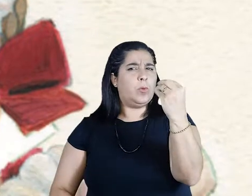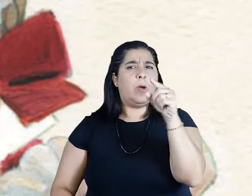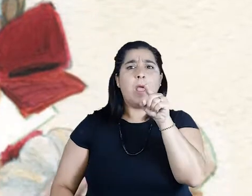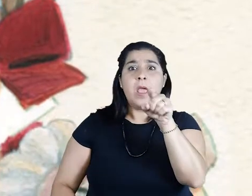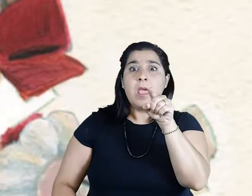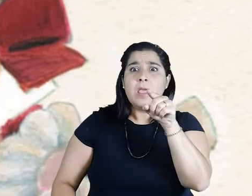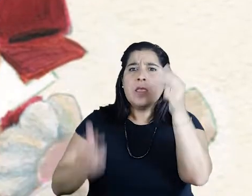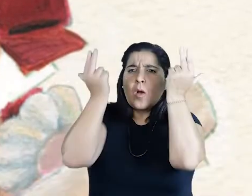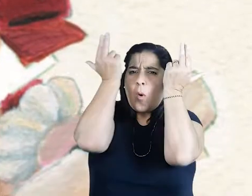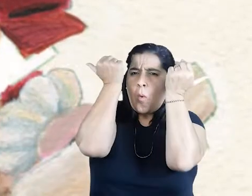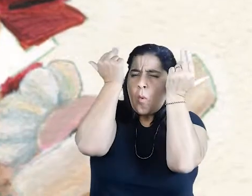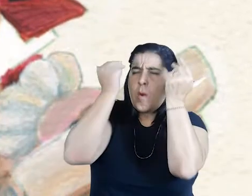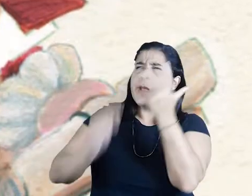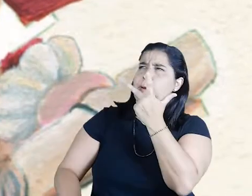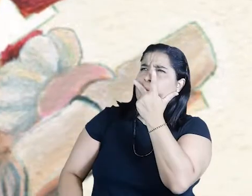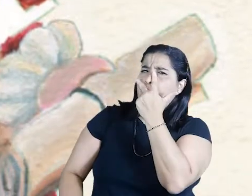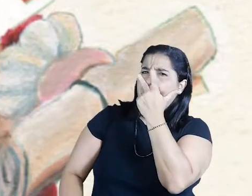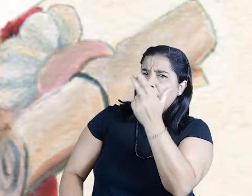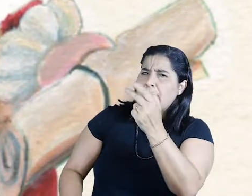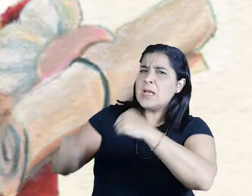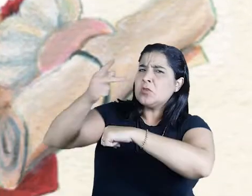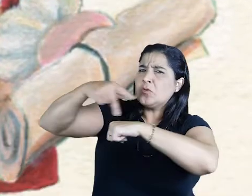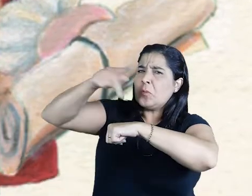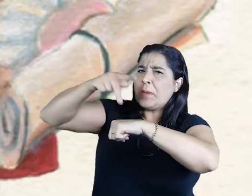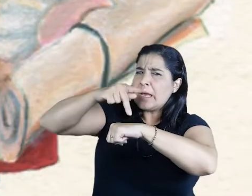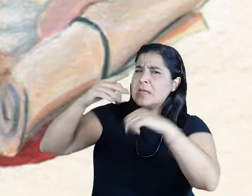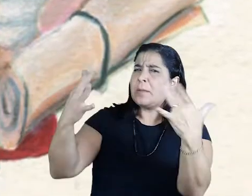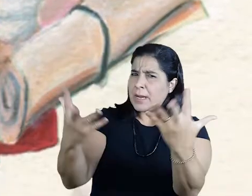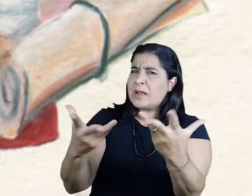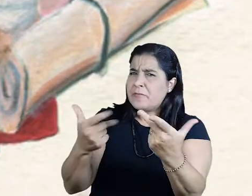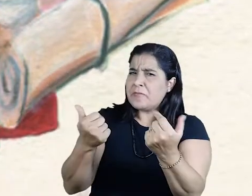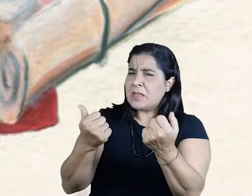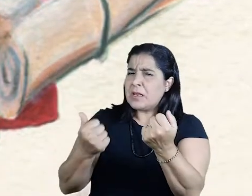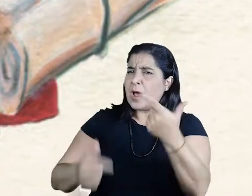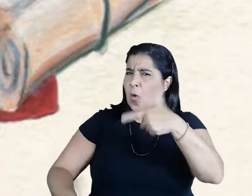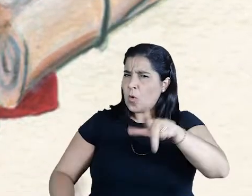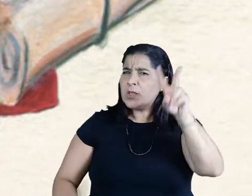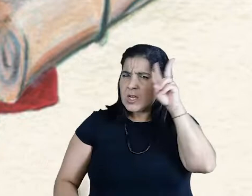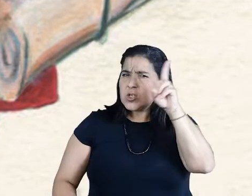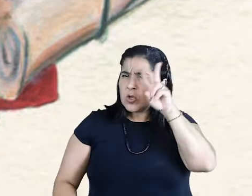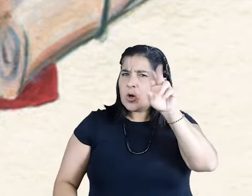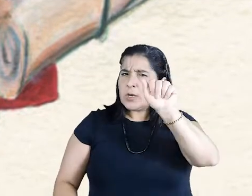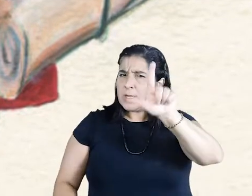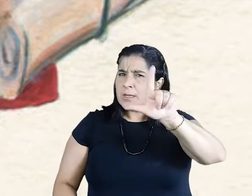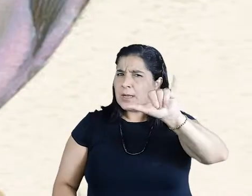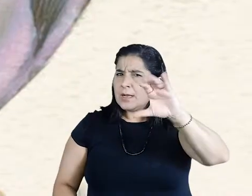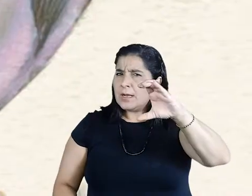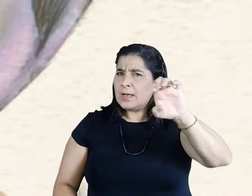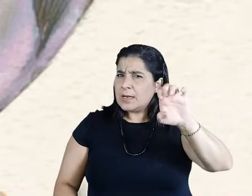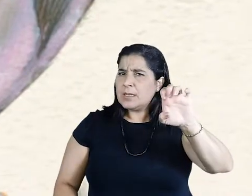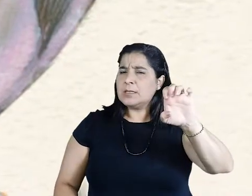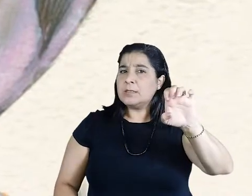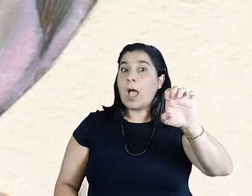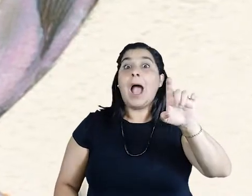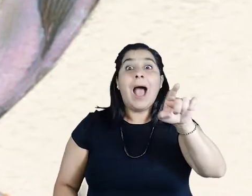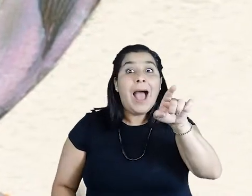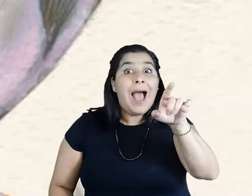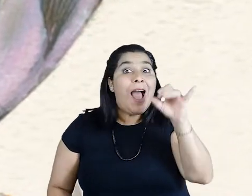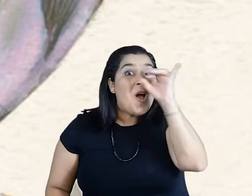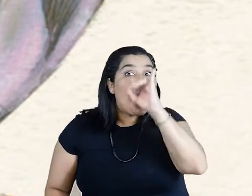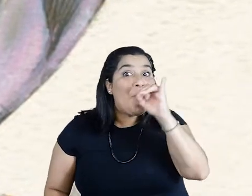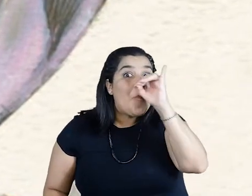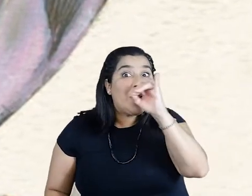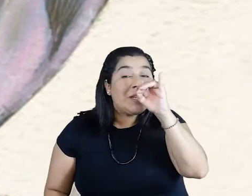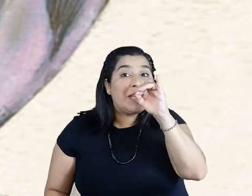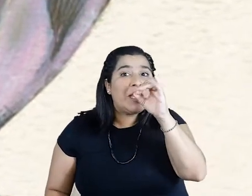o coelho do coelho no País das Maravilhas, no País Alice das Maravilhas. E esses porquinhos aqui,